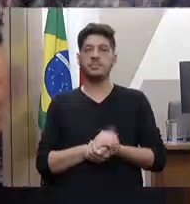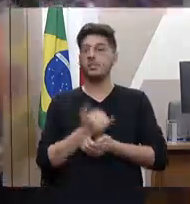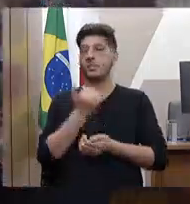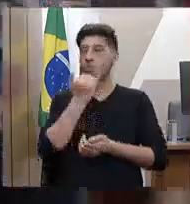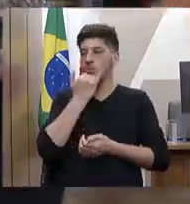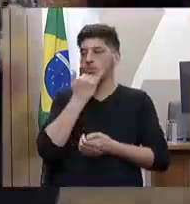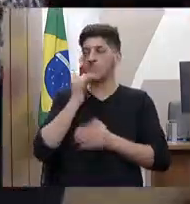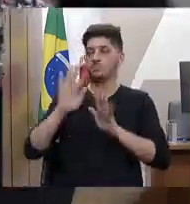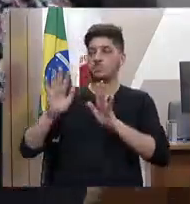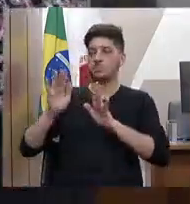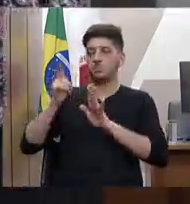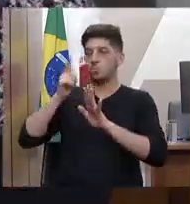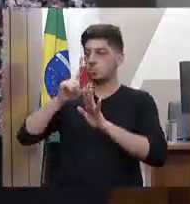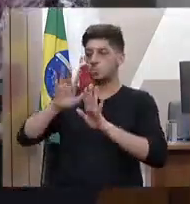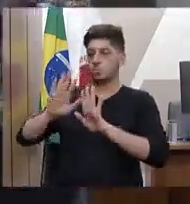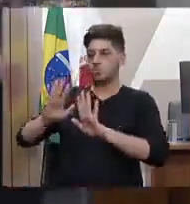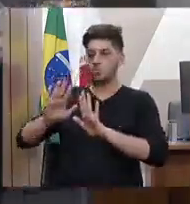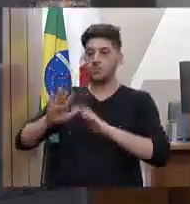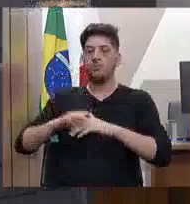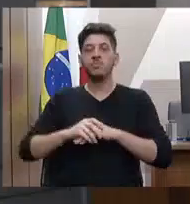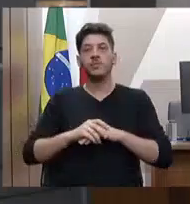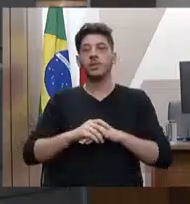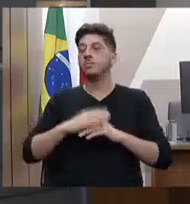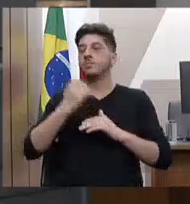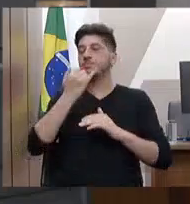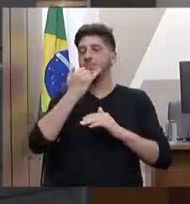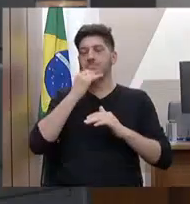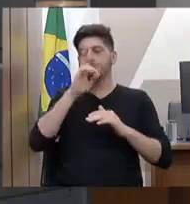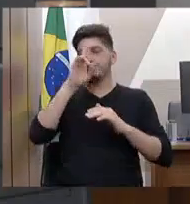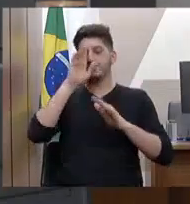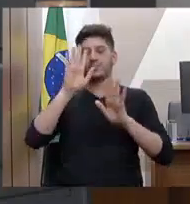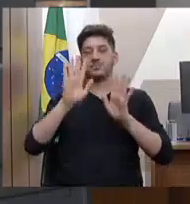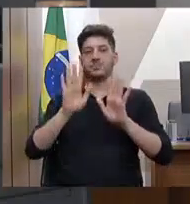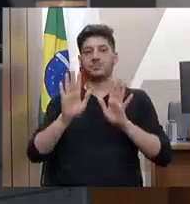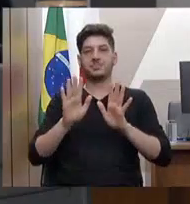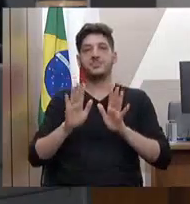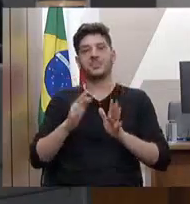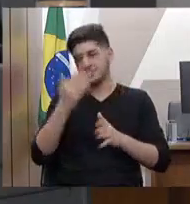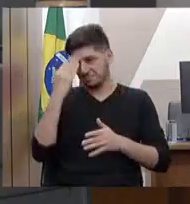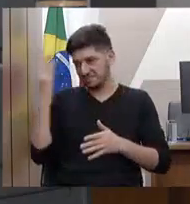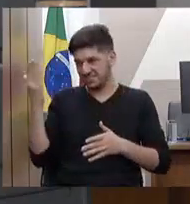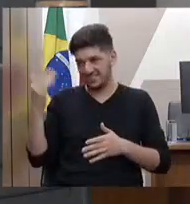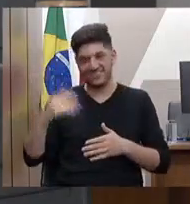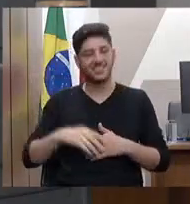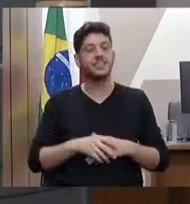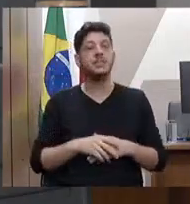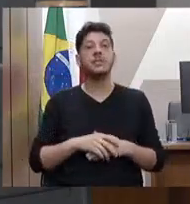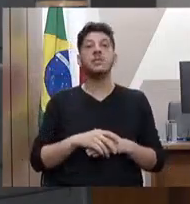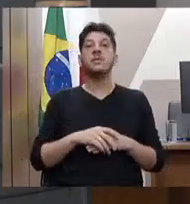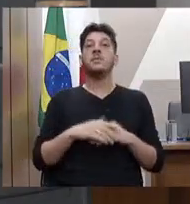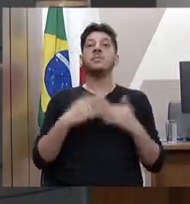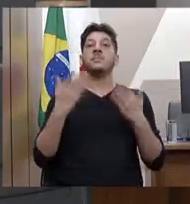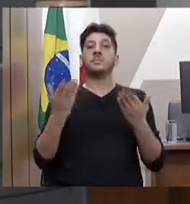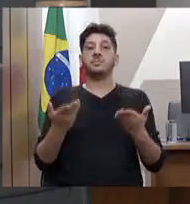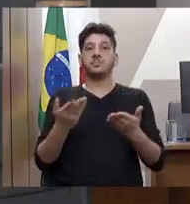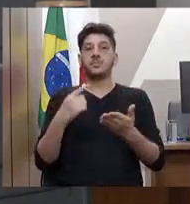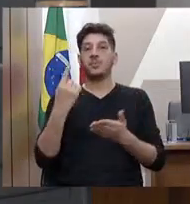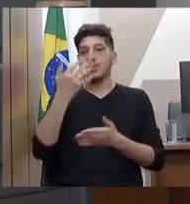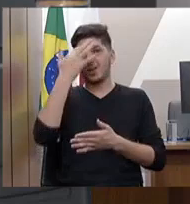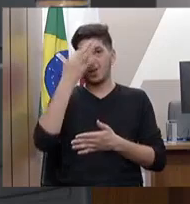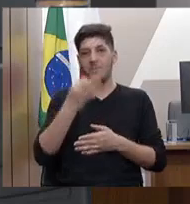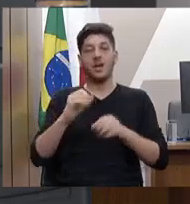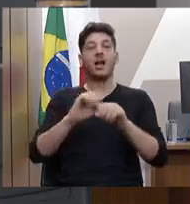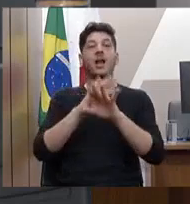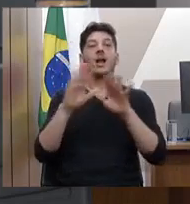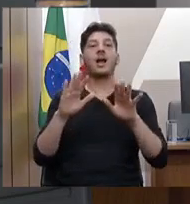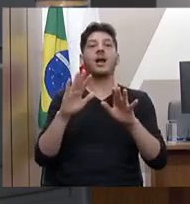eu vou trazer Ah desculpa ah não tá era isso tá tchau obrigado então assim só para a gente entender um pouco do que